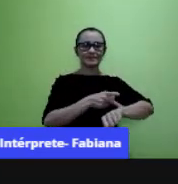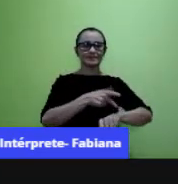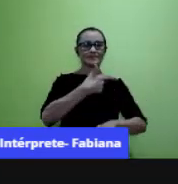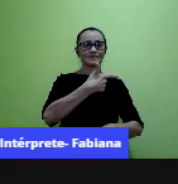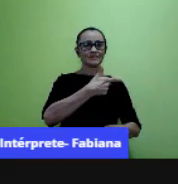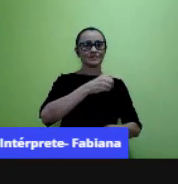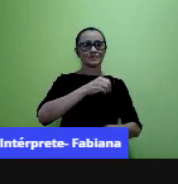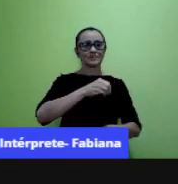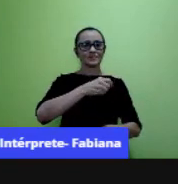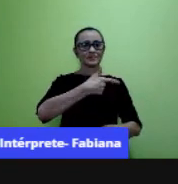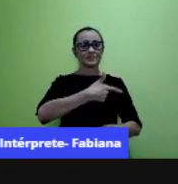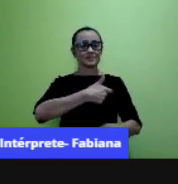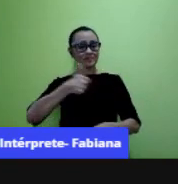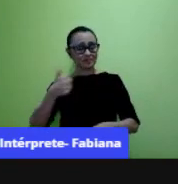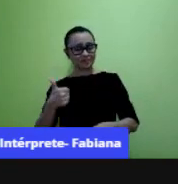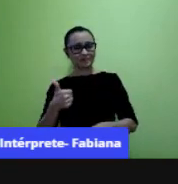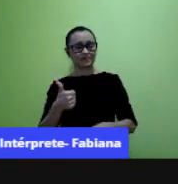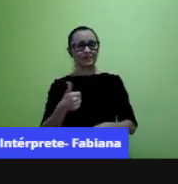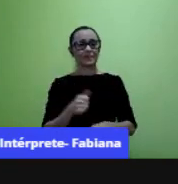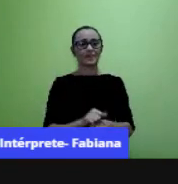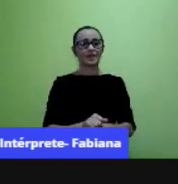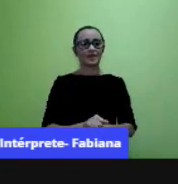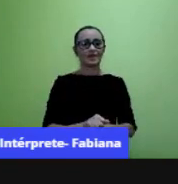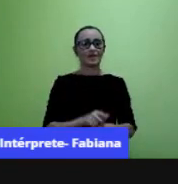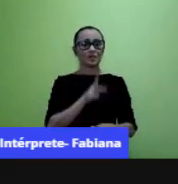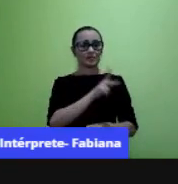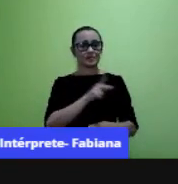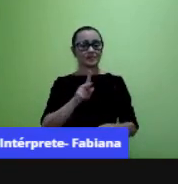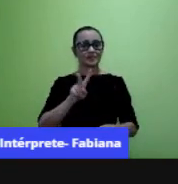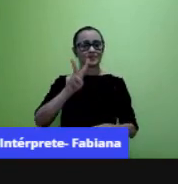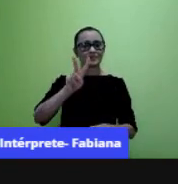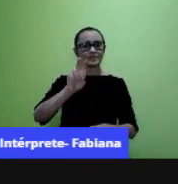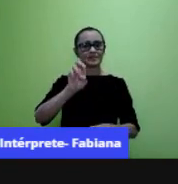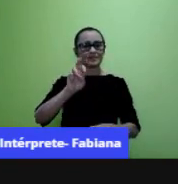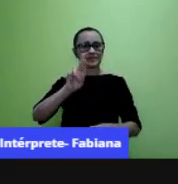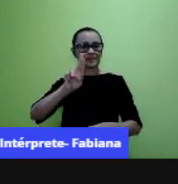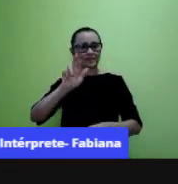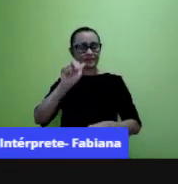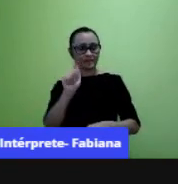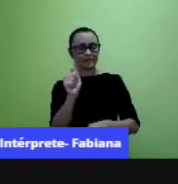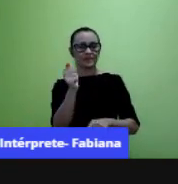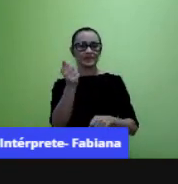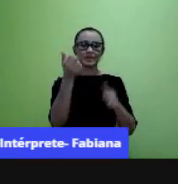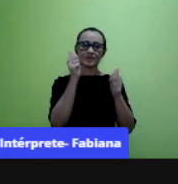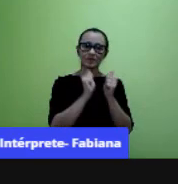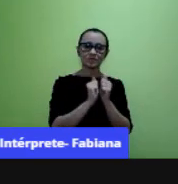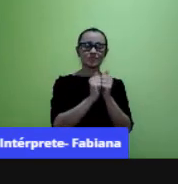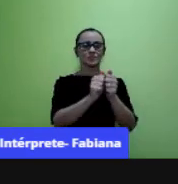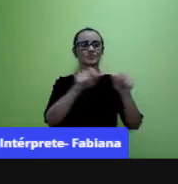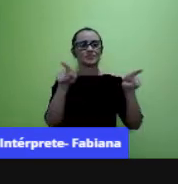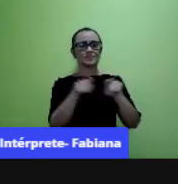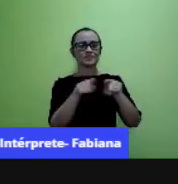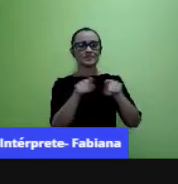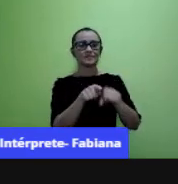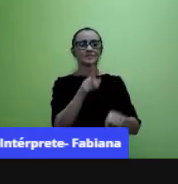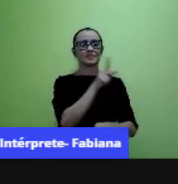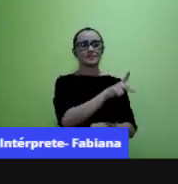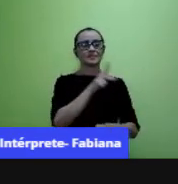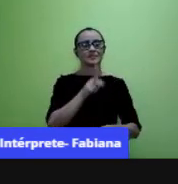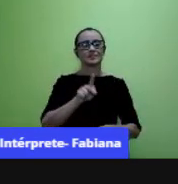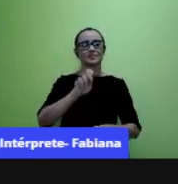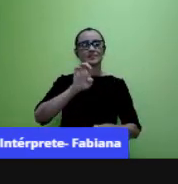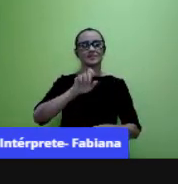2021. Eu sou a professora Vera, junto conosco estará também a professora